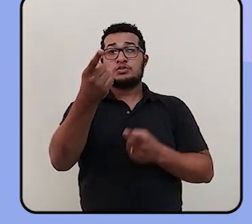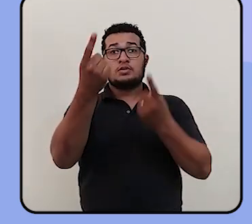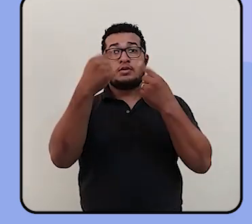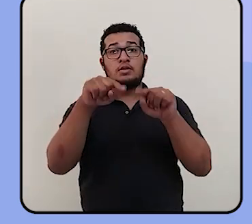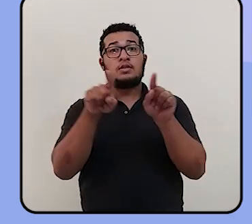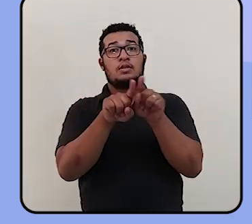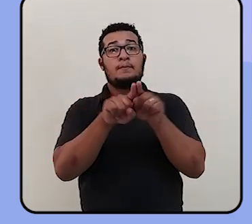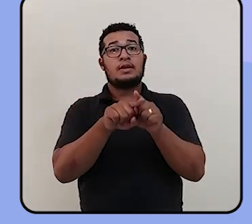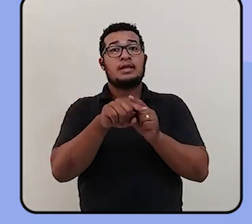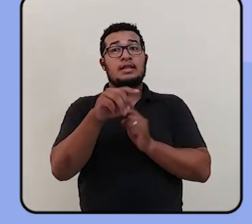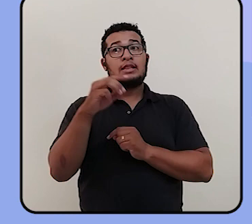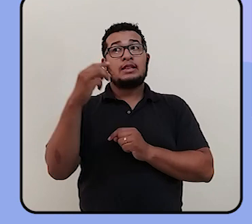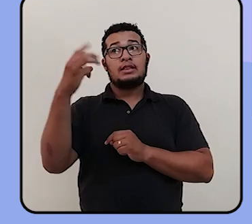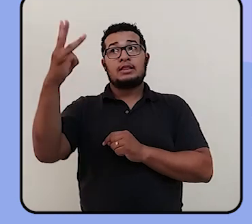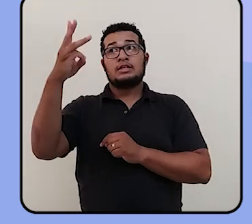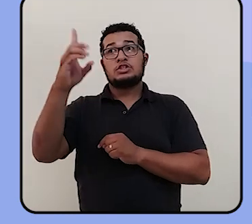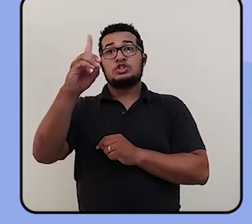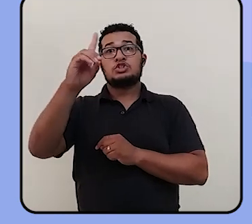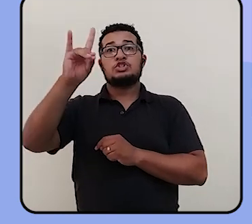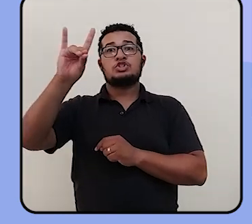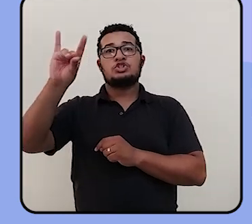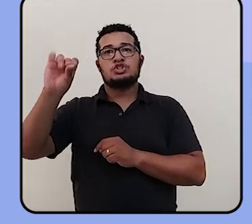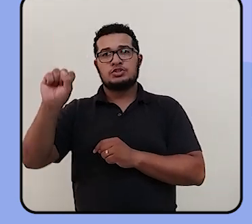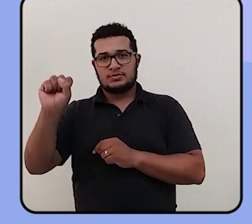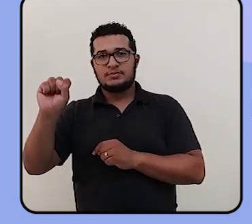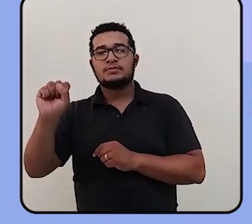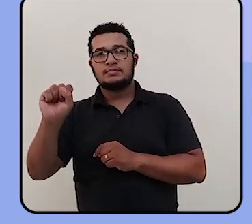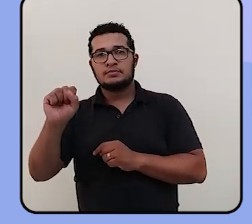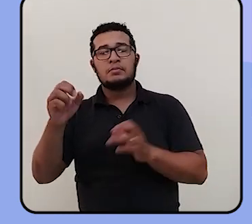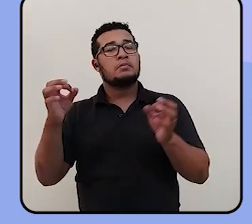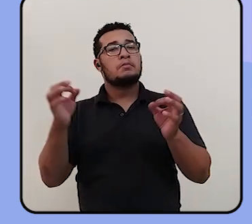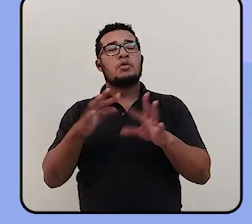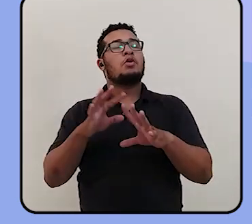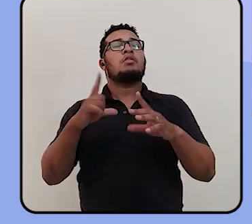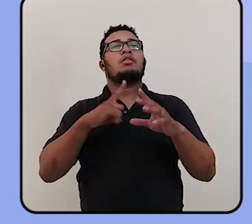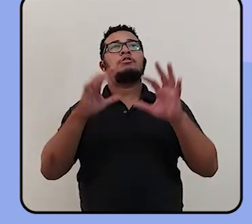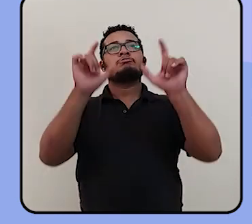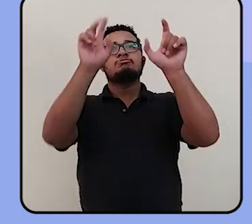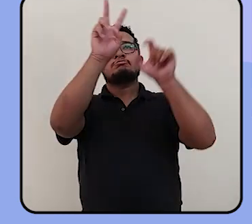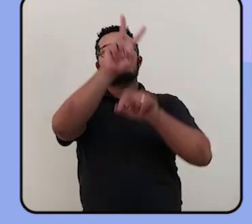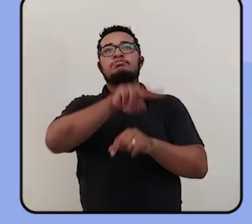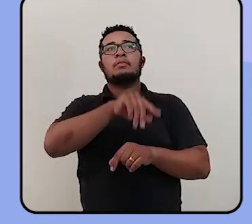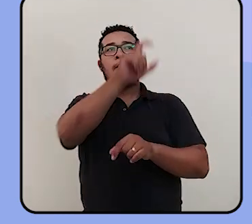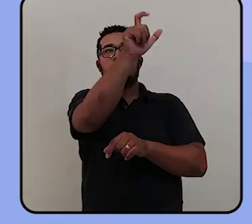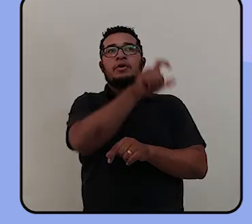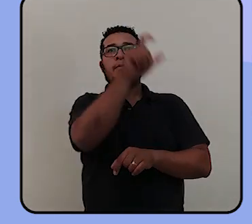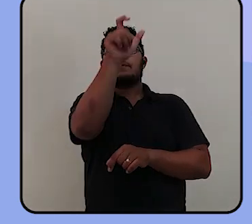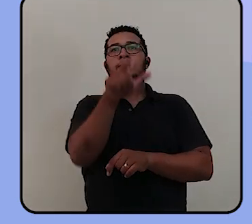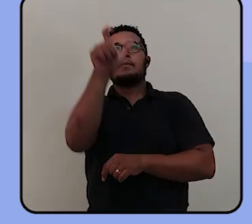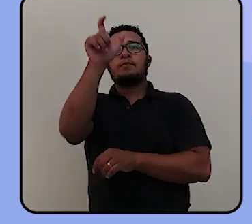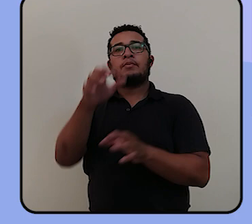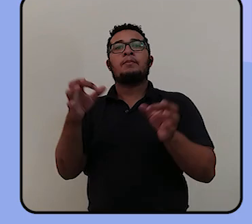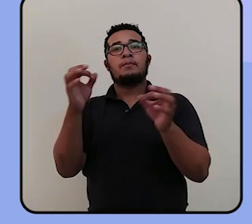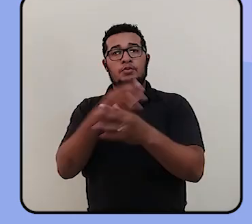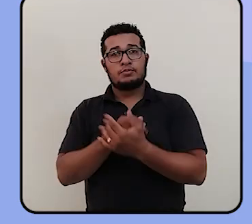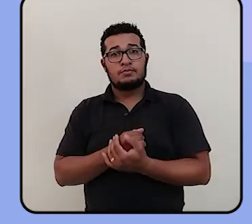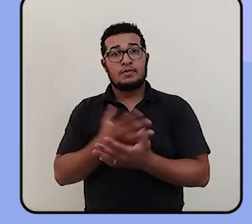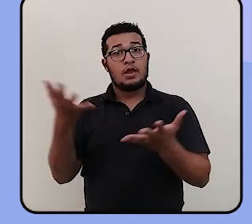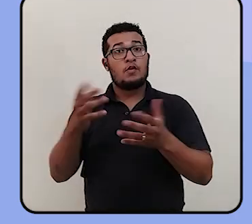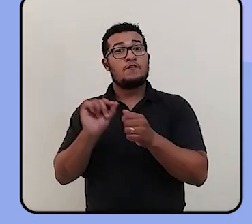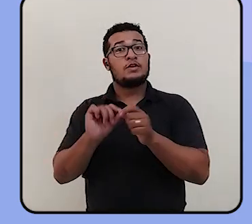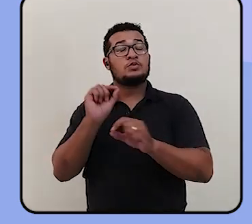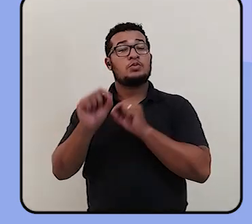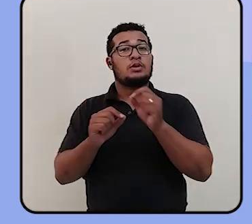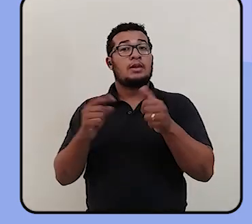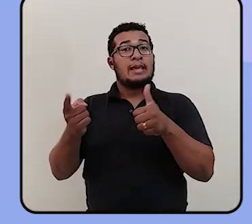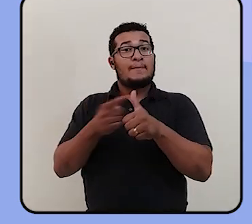e tenho 3 dias. Prontinho. A tabela já está montada. Então, o que nós vamos fazer aqui agora?